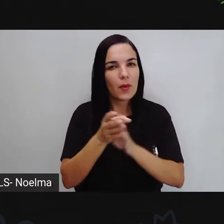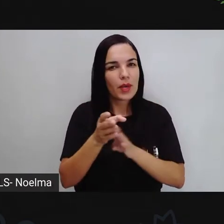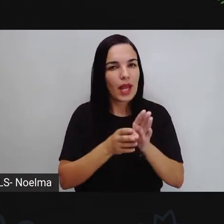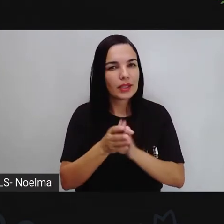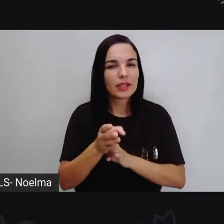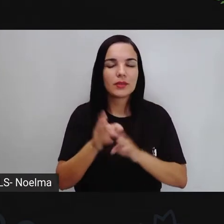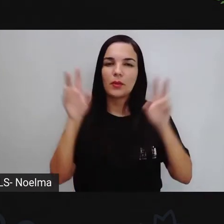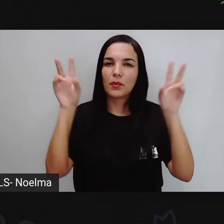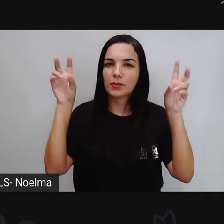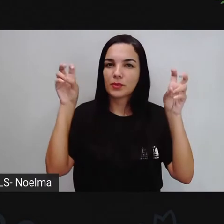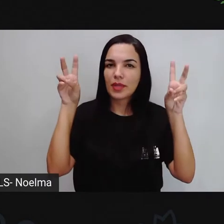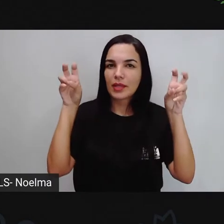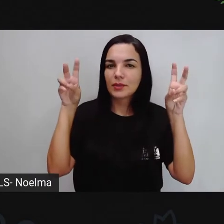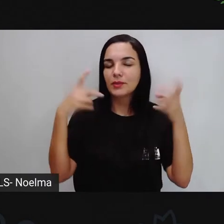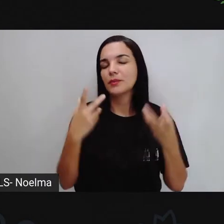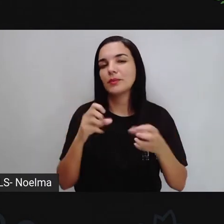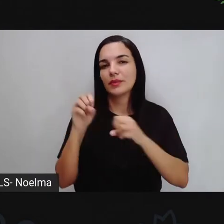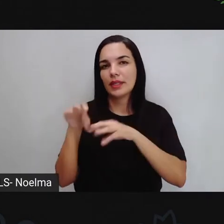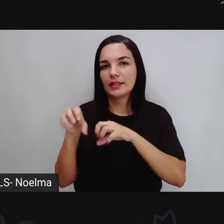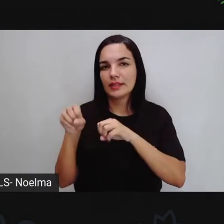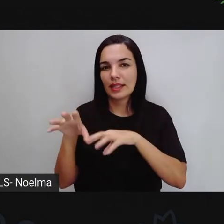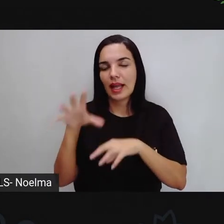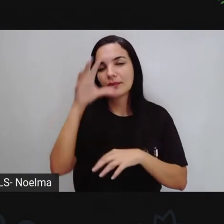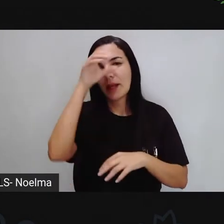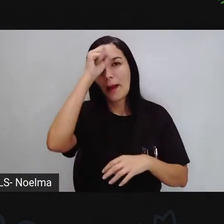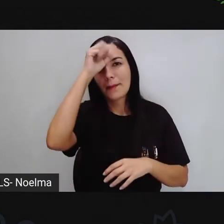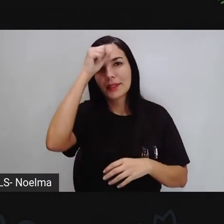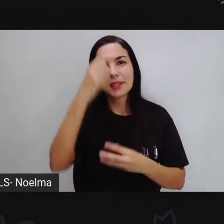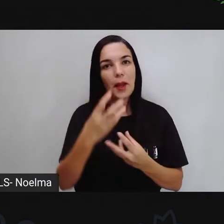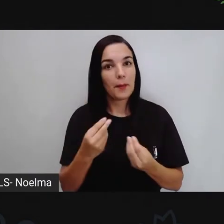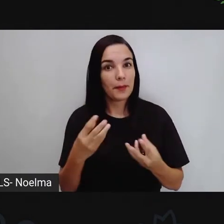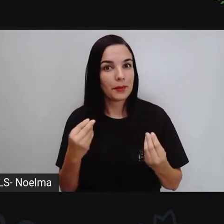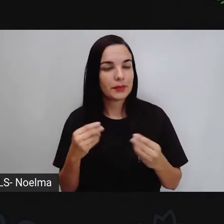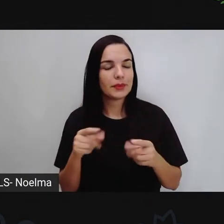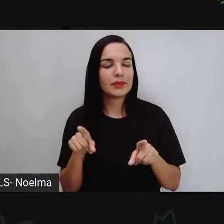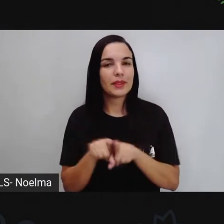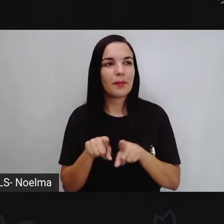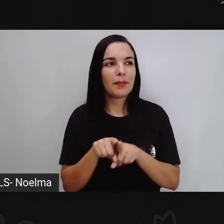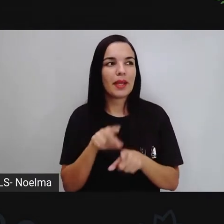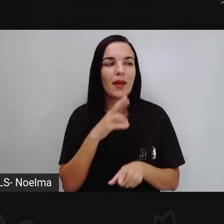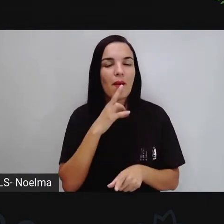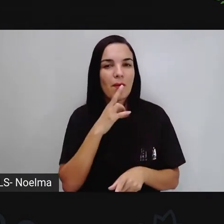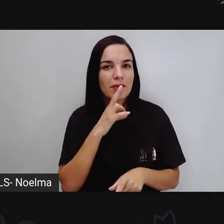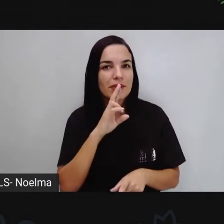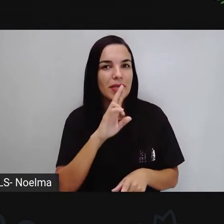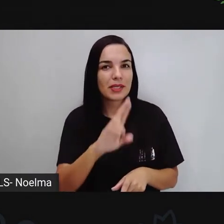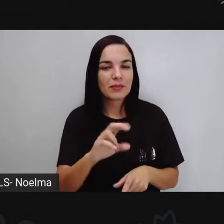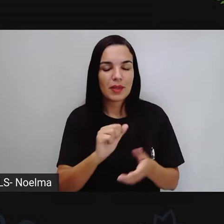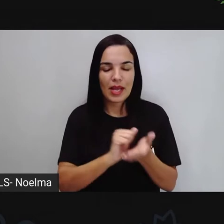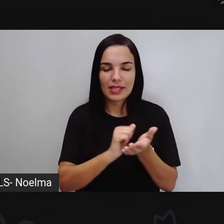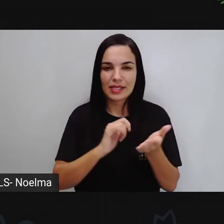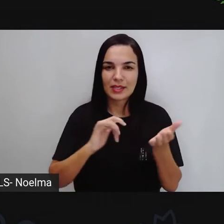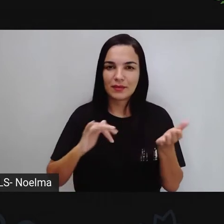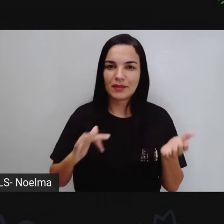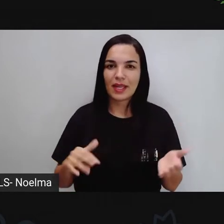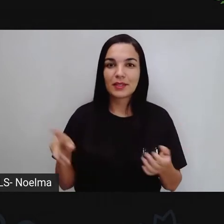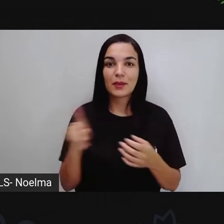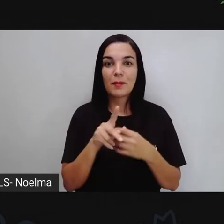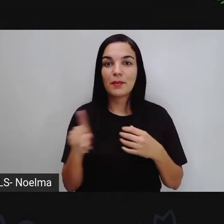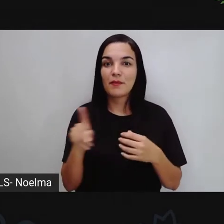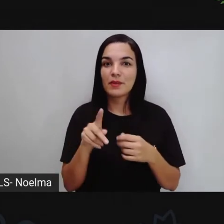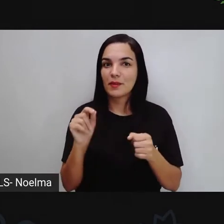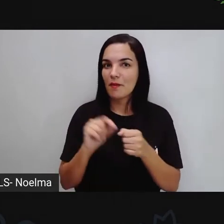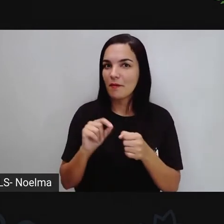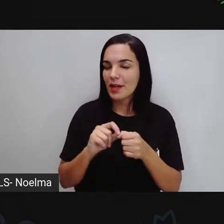dos conteúdos trabalhados, aprender bastante, conseguir responder às atividades que a pró ou o professor